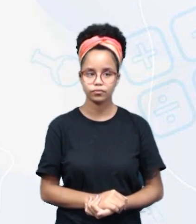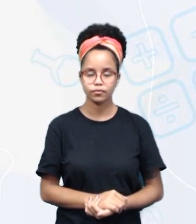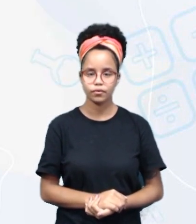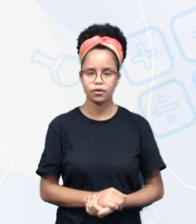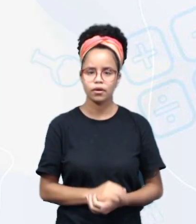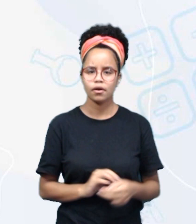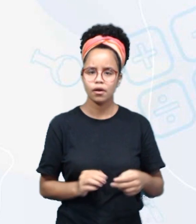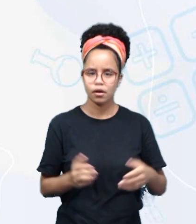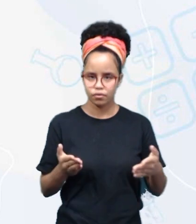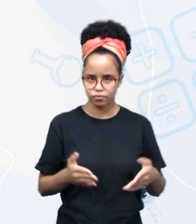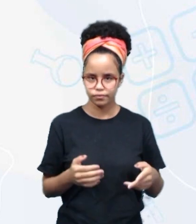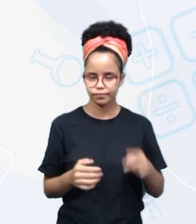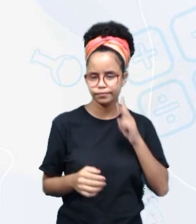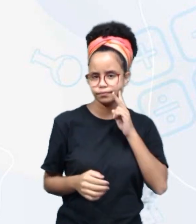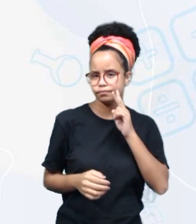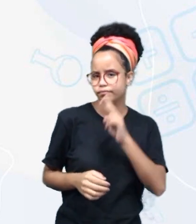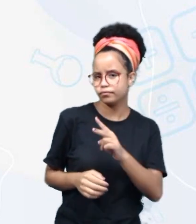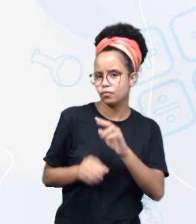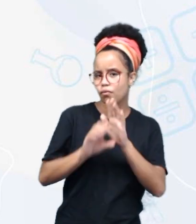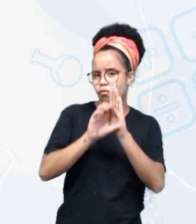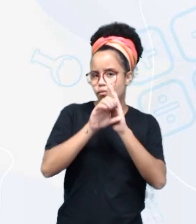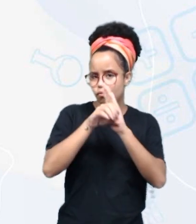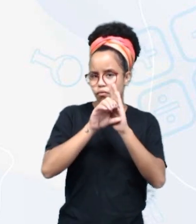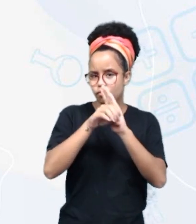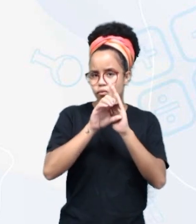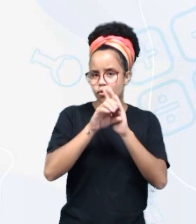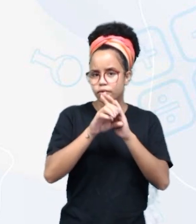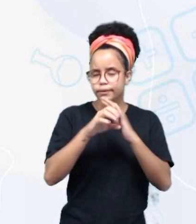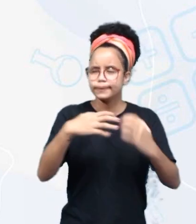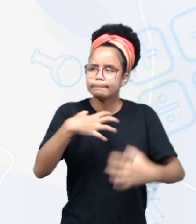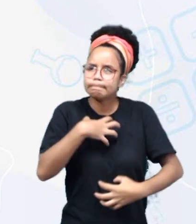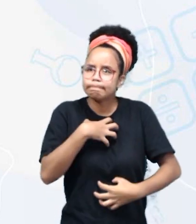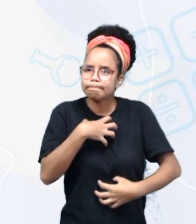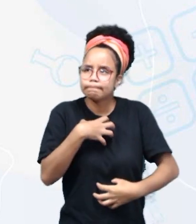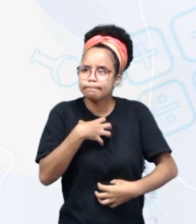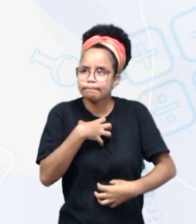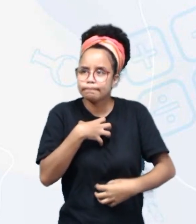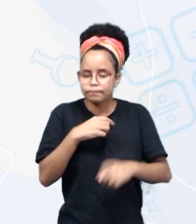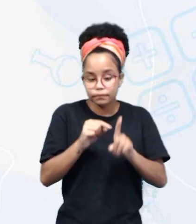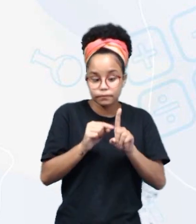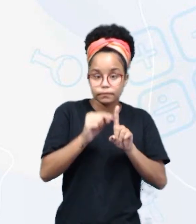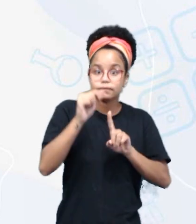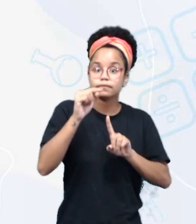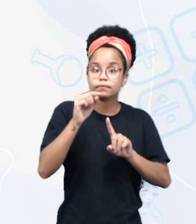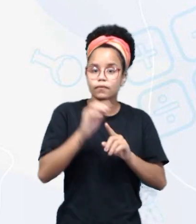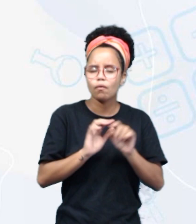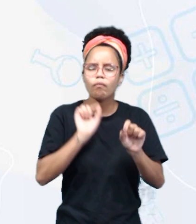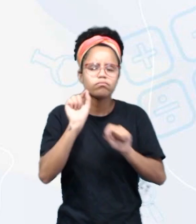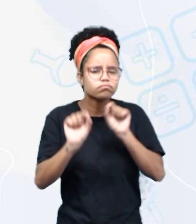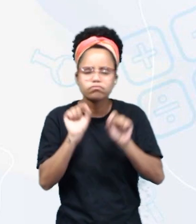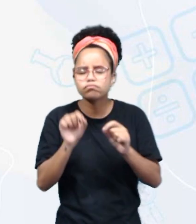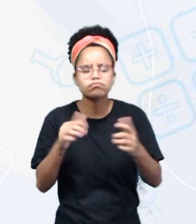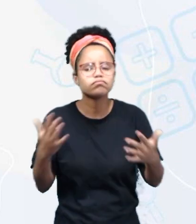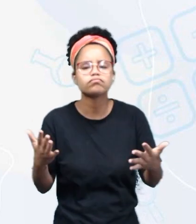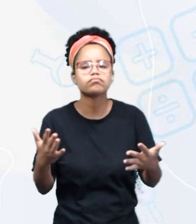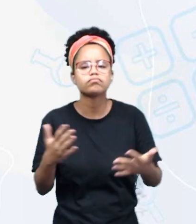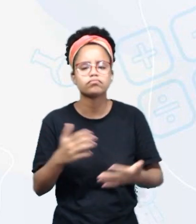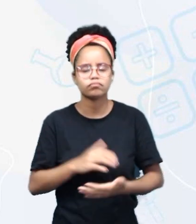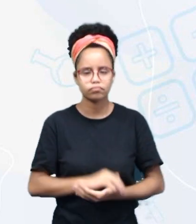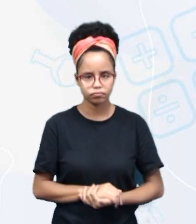Vamos ver agora o conceito de sensação térmica. O que é sensação